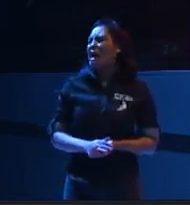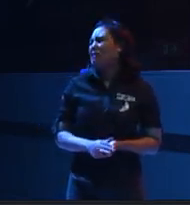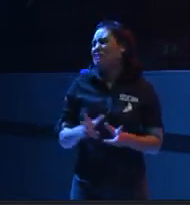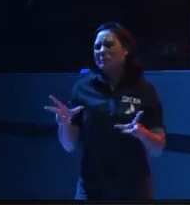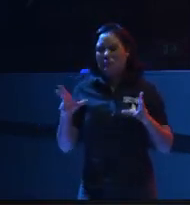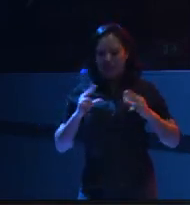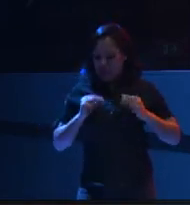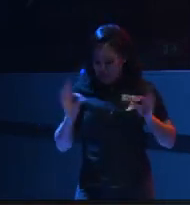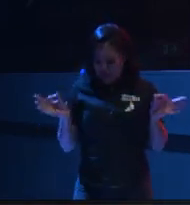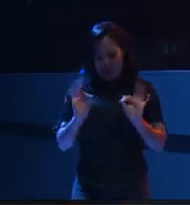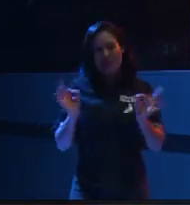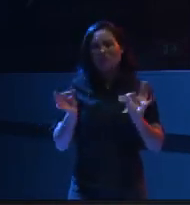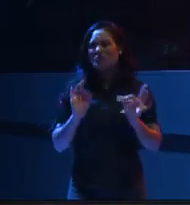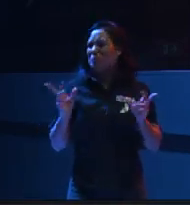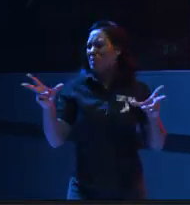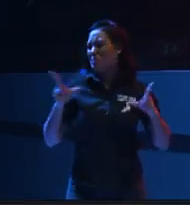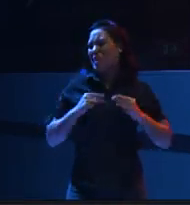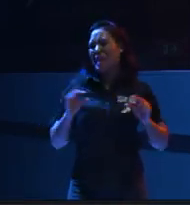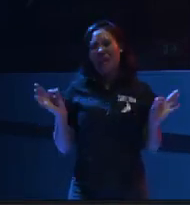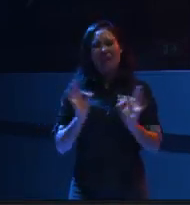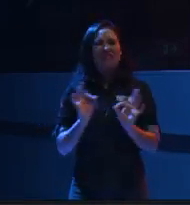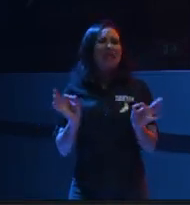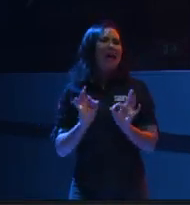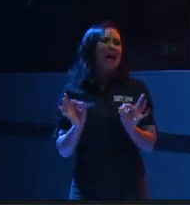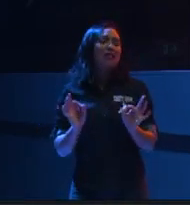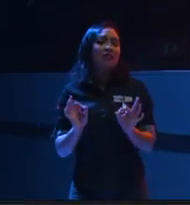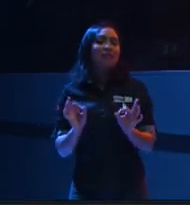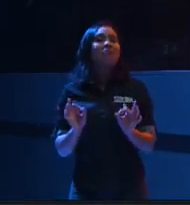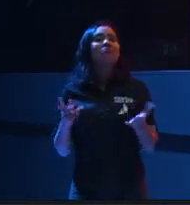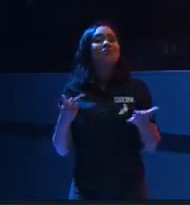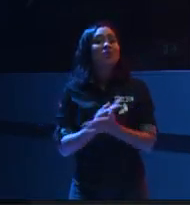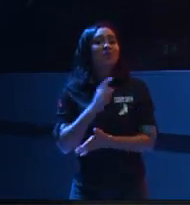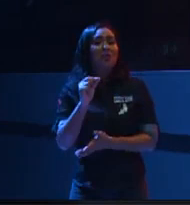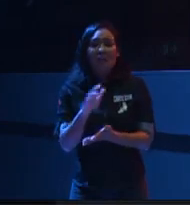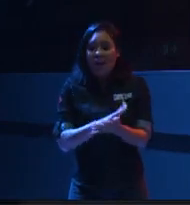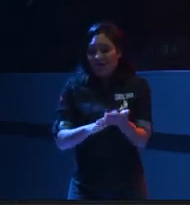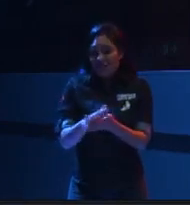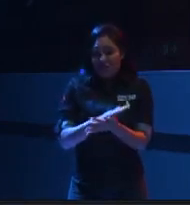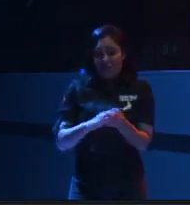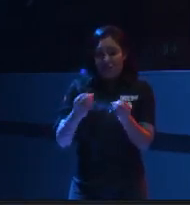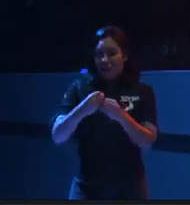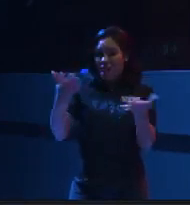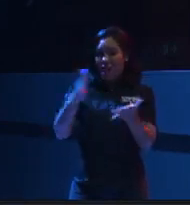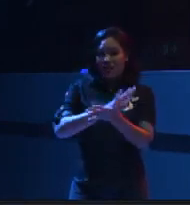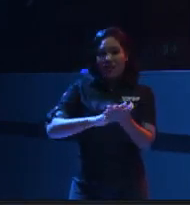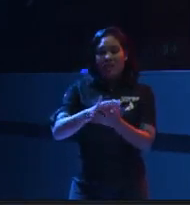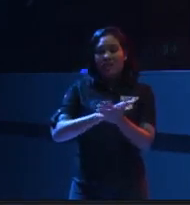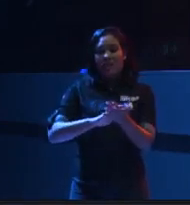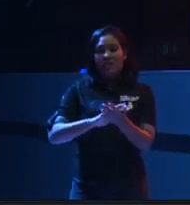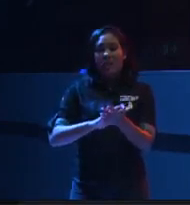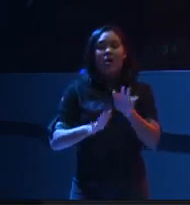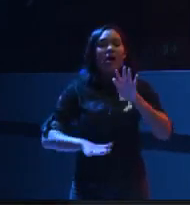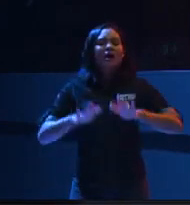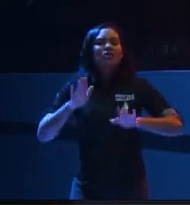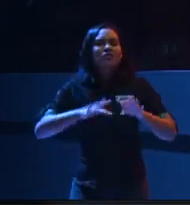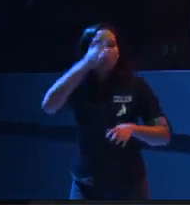e muitas coisas acontecem na vida de algumas pessoas porque eles acham que só acontece com os outros